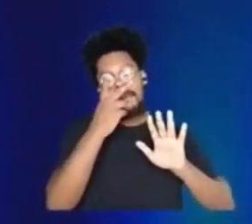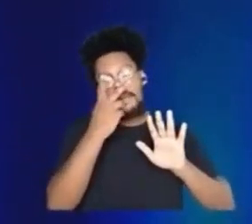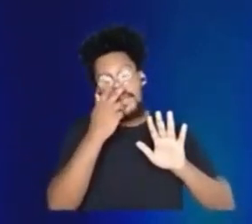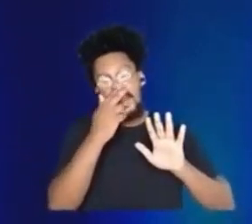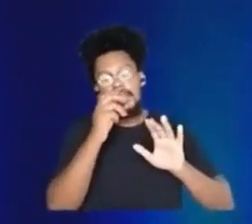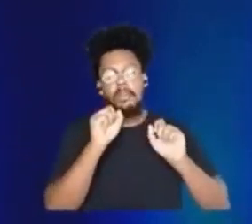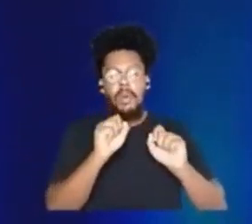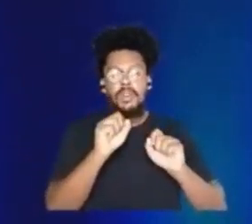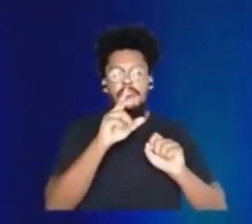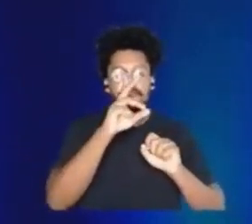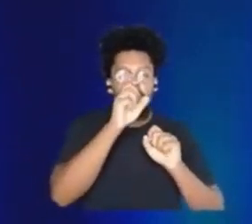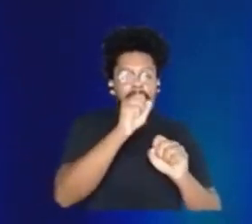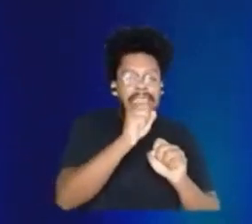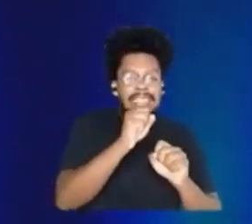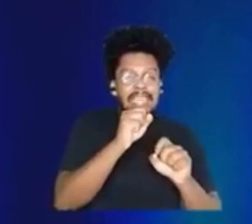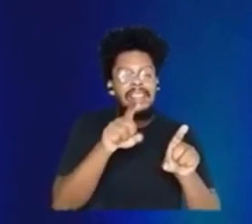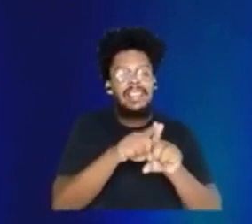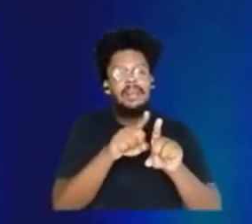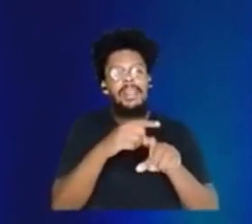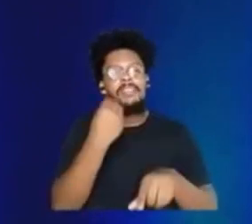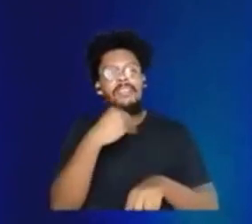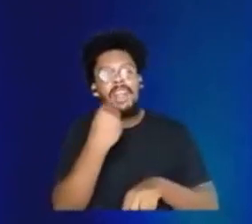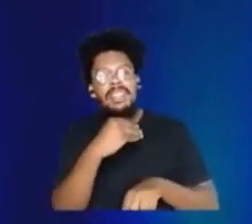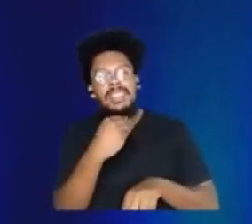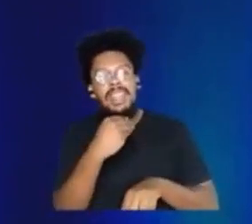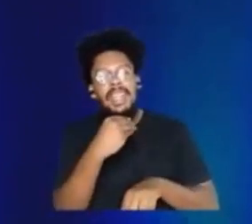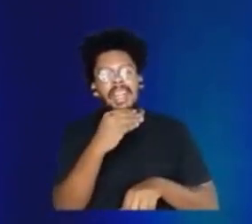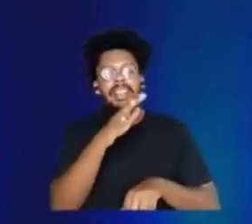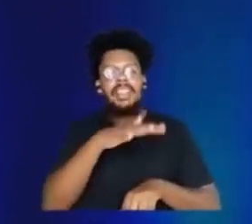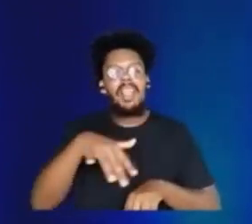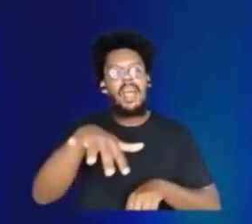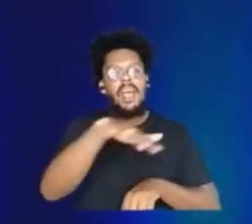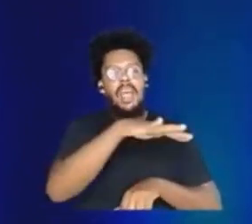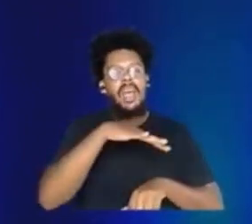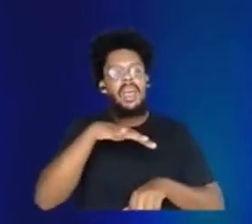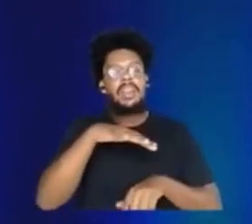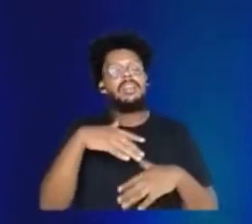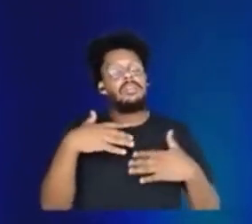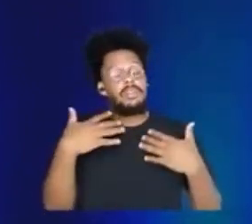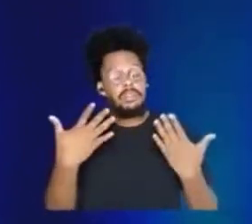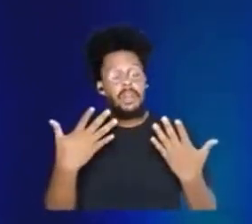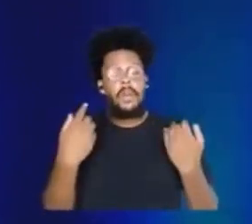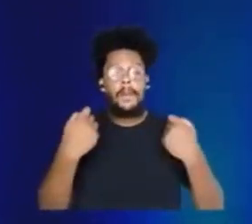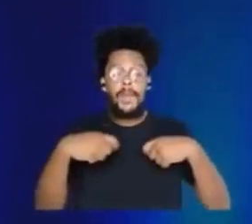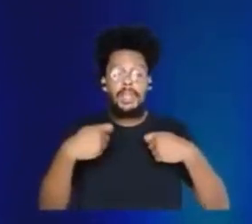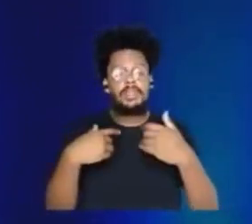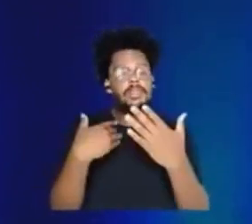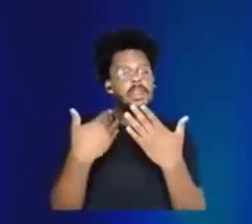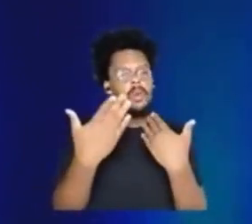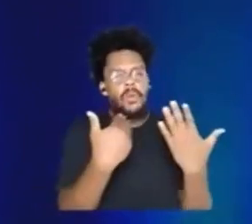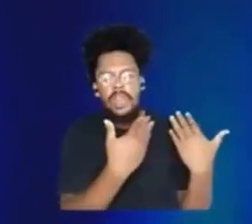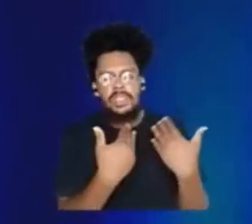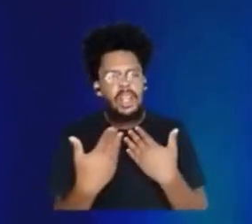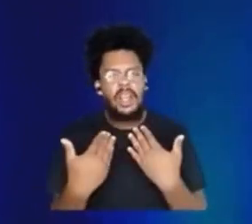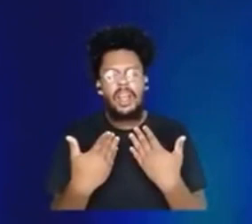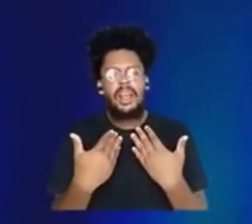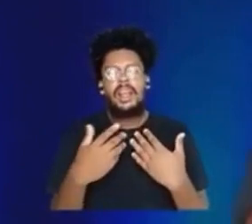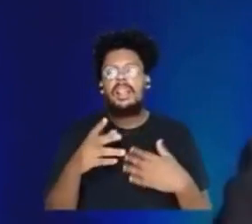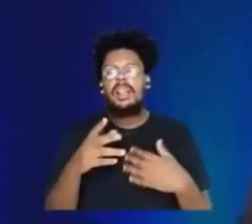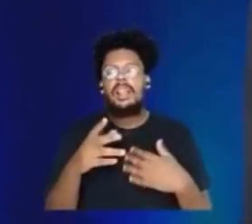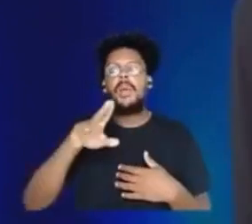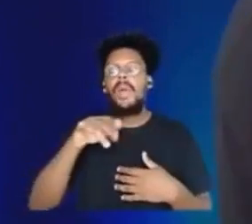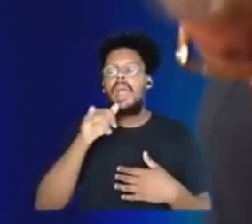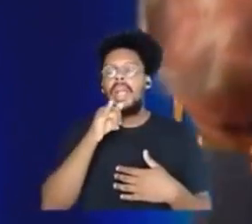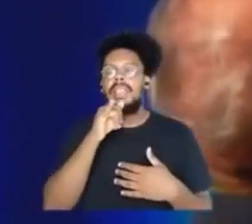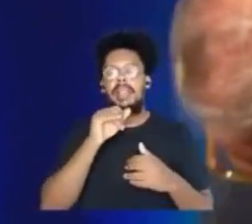mercado. Então, a gente precisa trazer esse elemento para a conversa sem inverter a ordem de prioridade